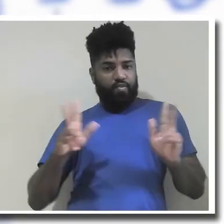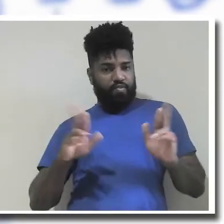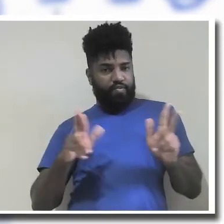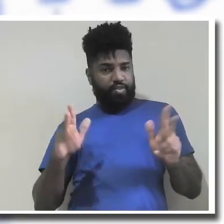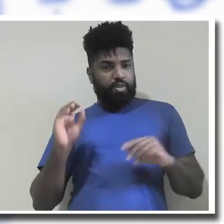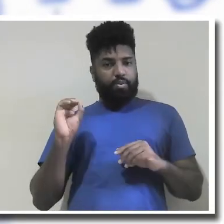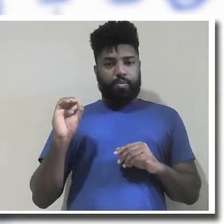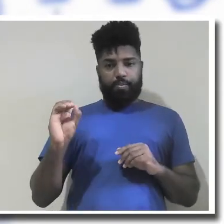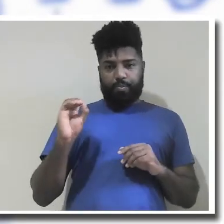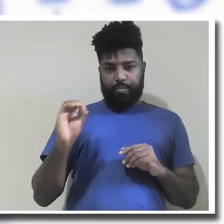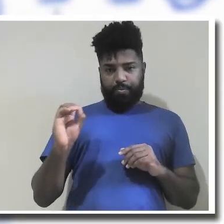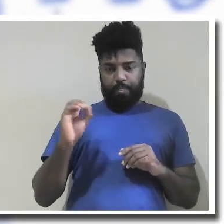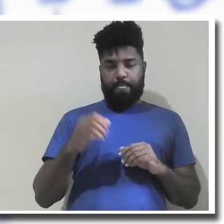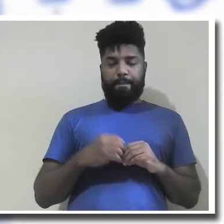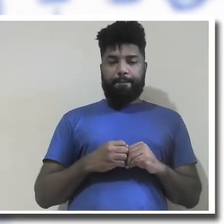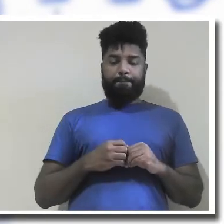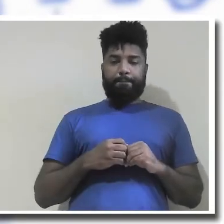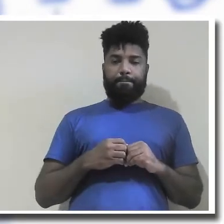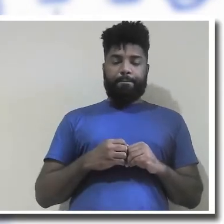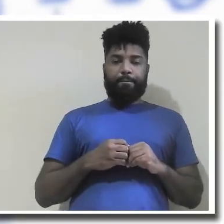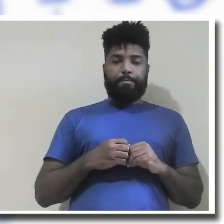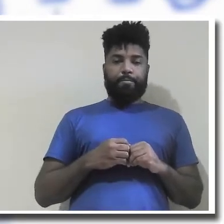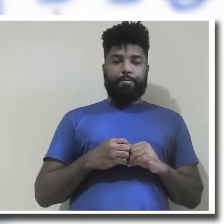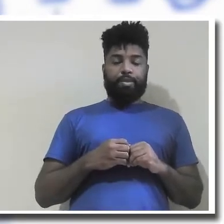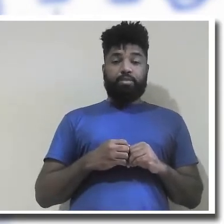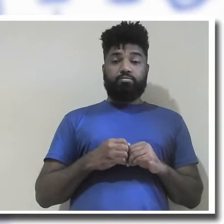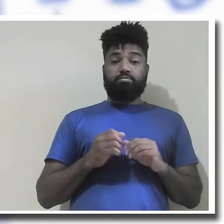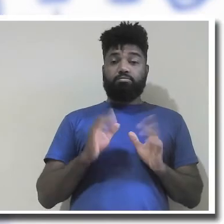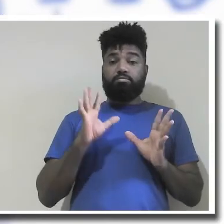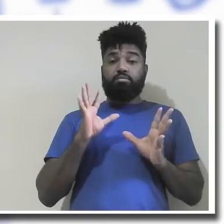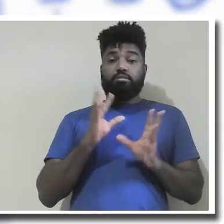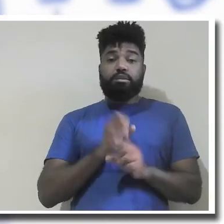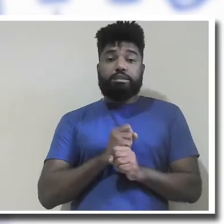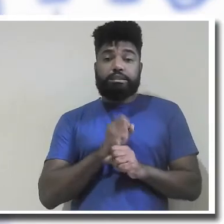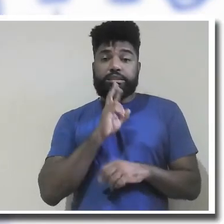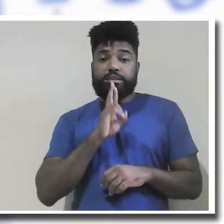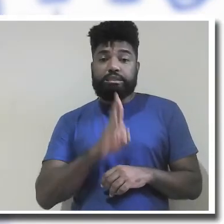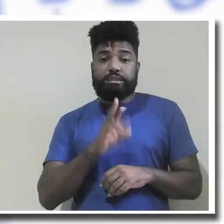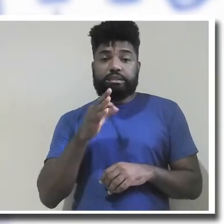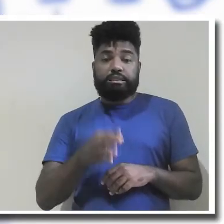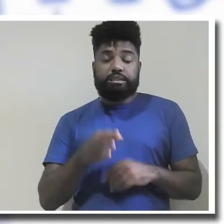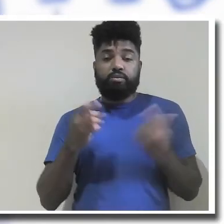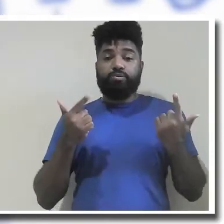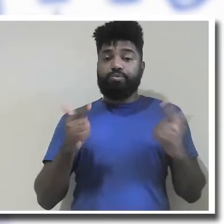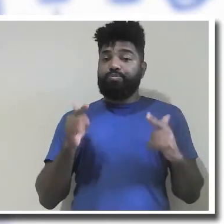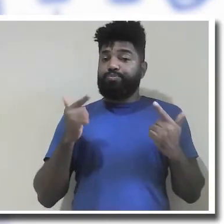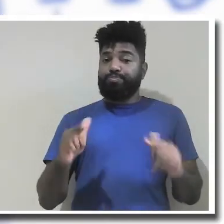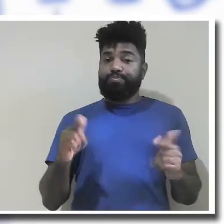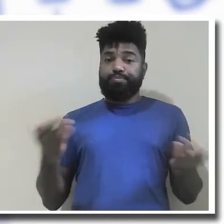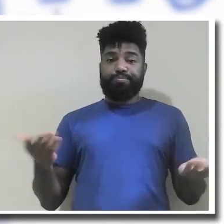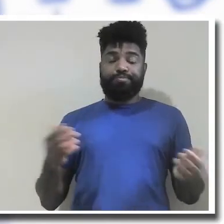zero, não temos uma solução para a divisão de k por zero,